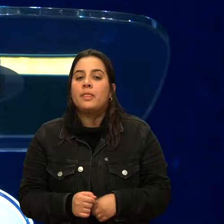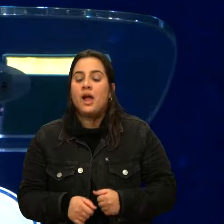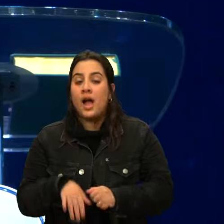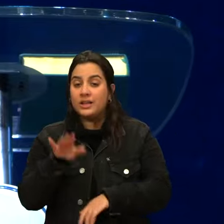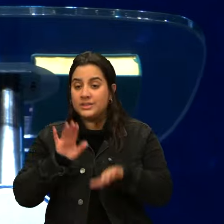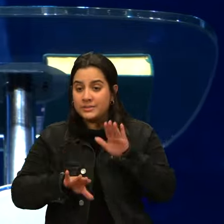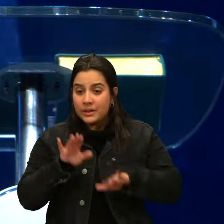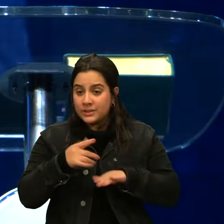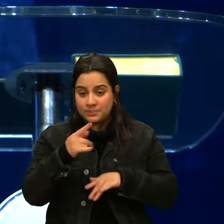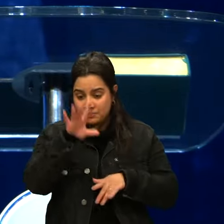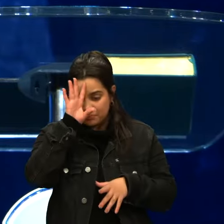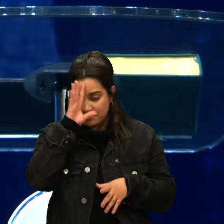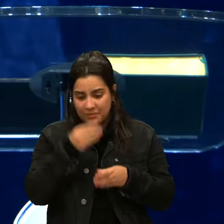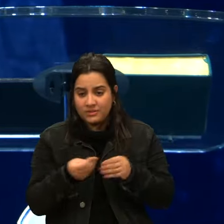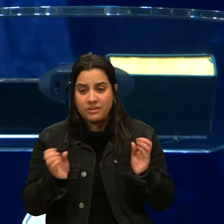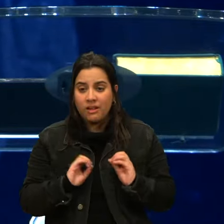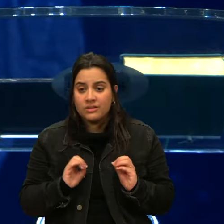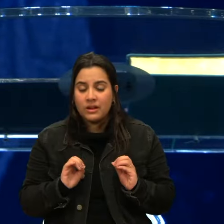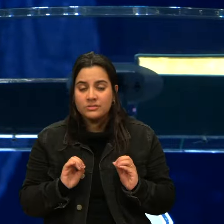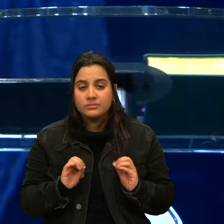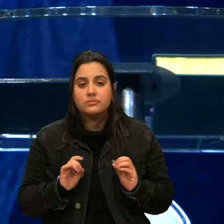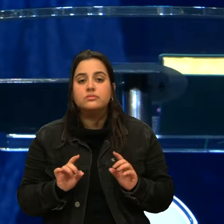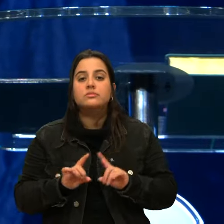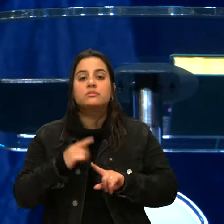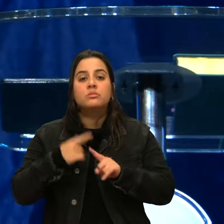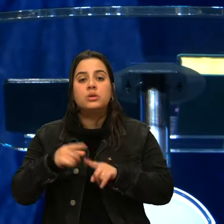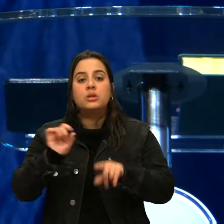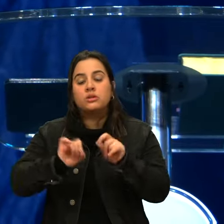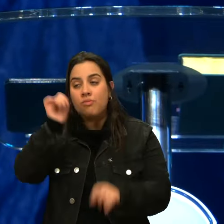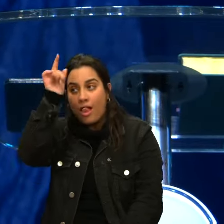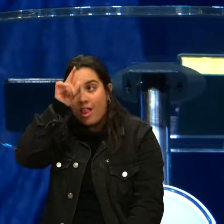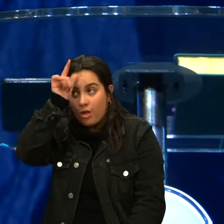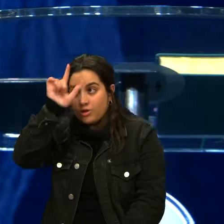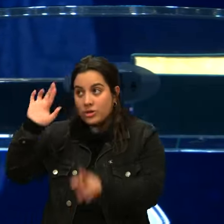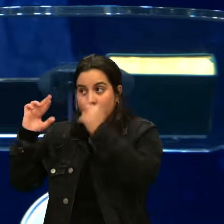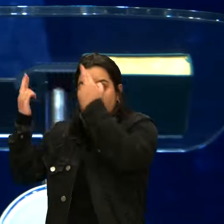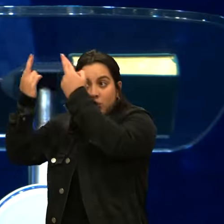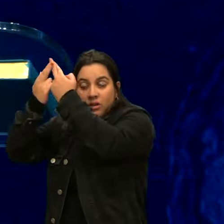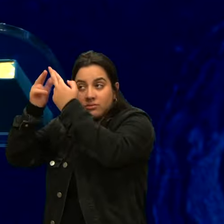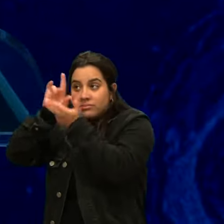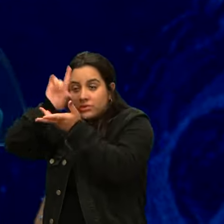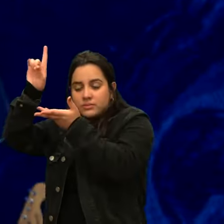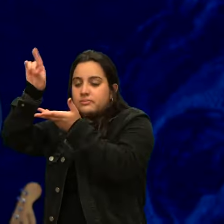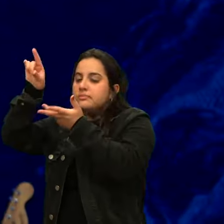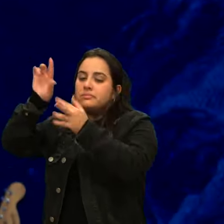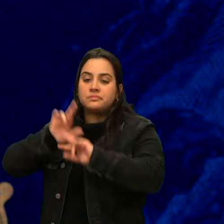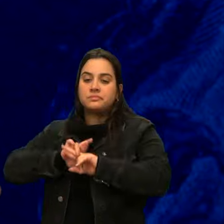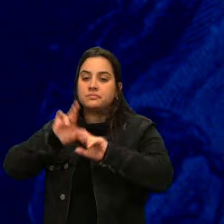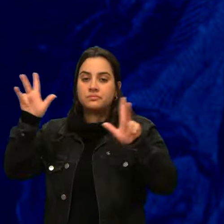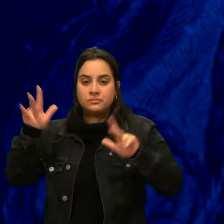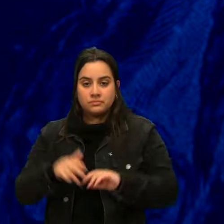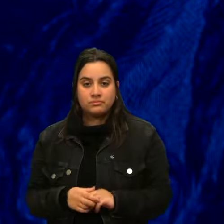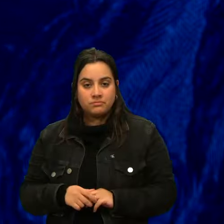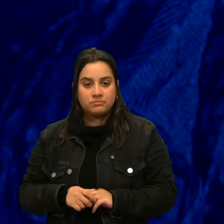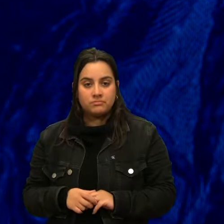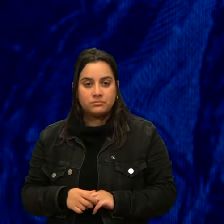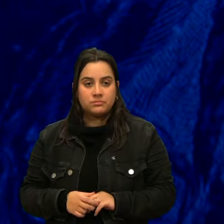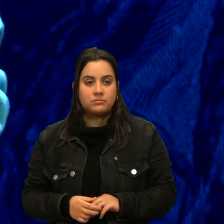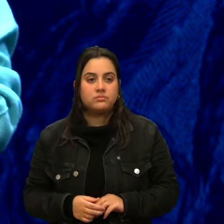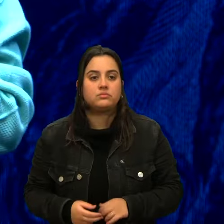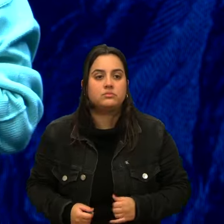deixa eu te falar, nem é para fazer, porque a lógica do reino é diferente. A lógica de Deus não é igual à